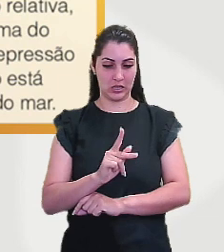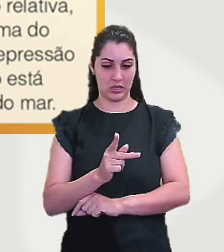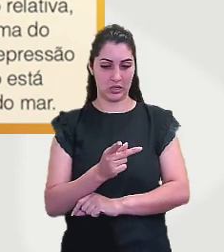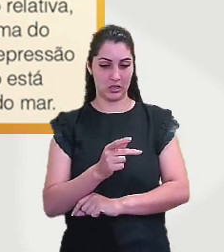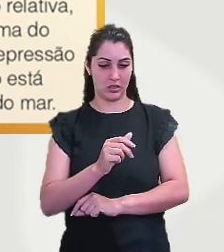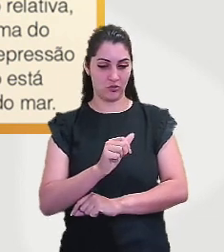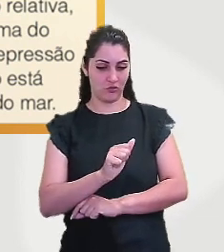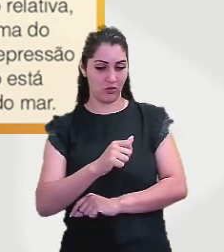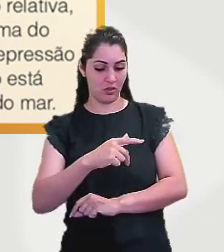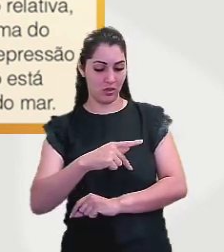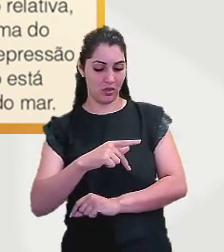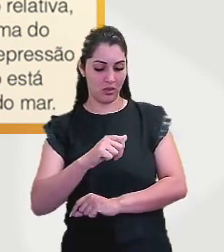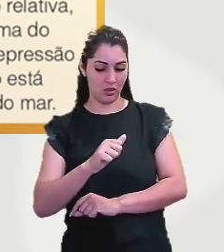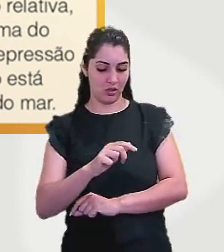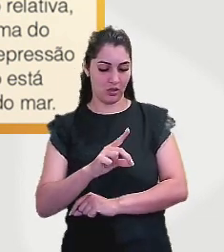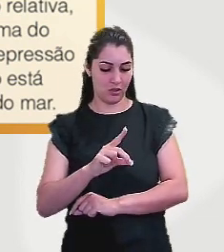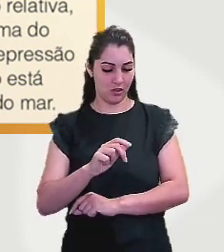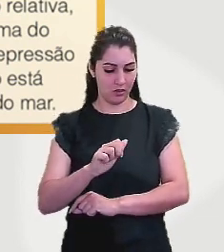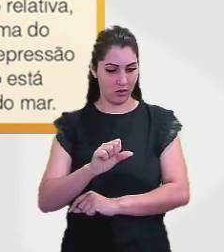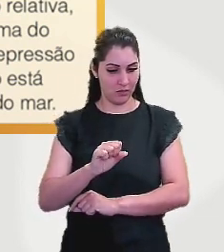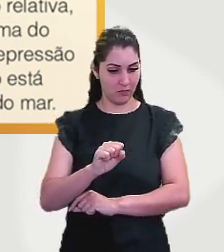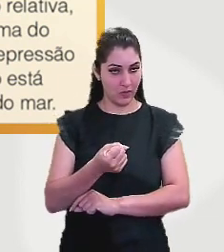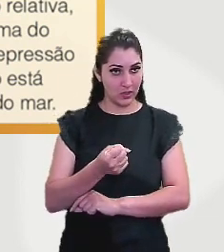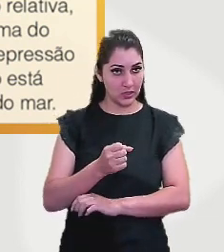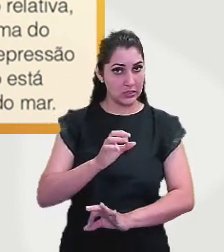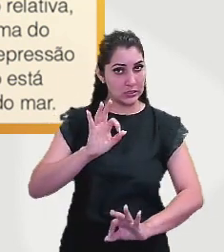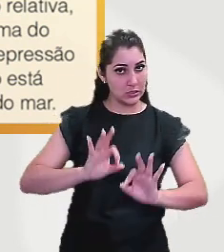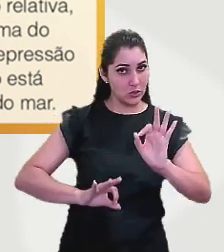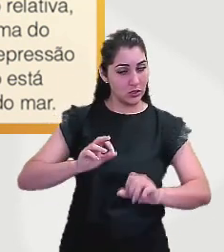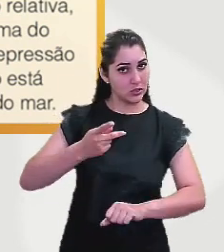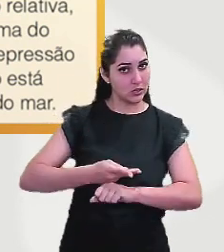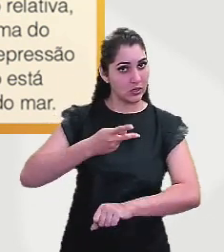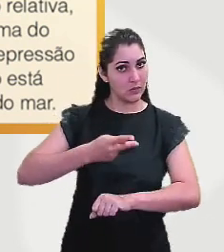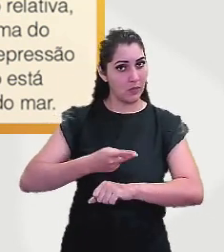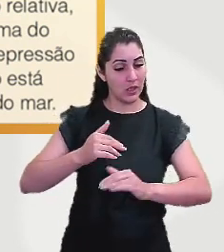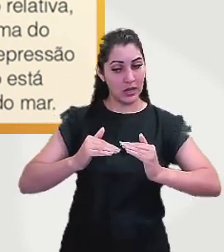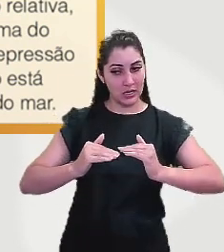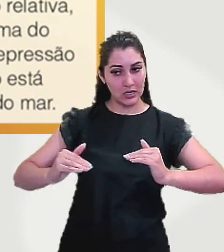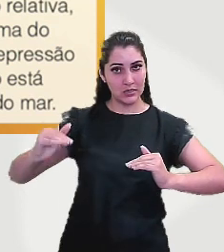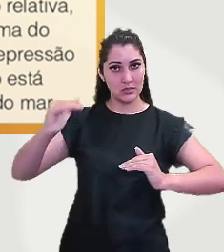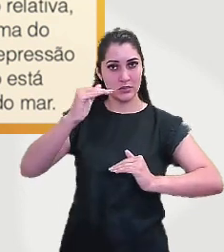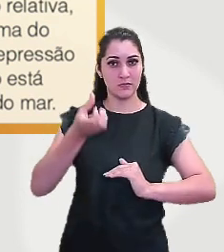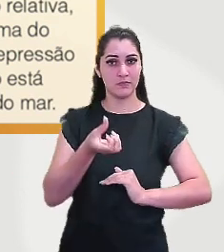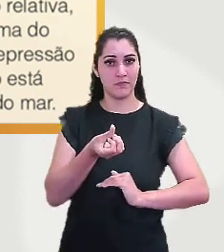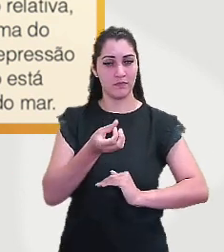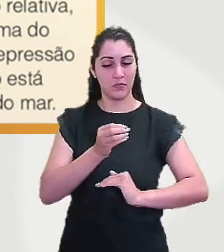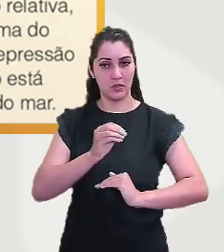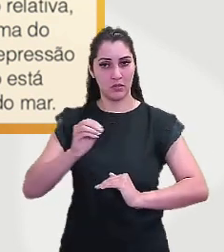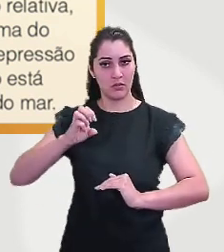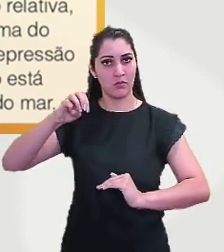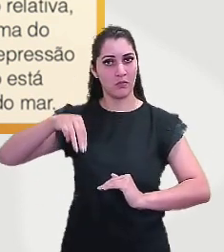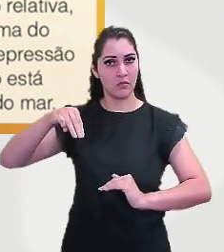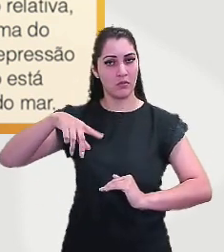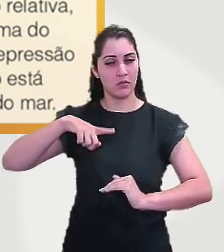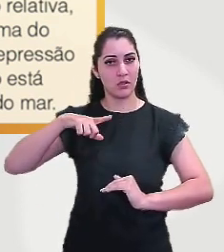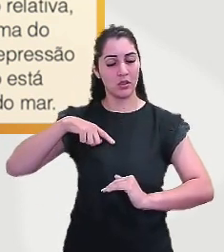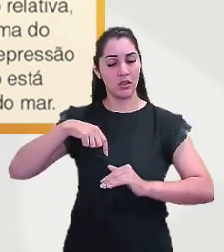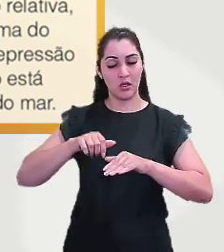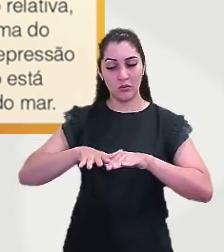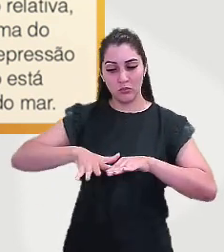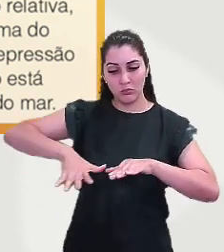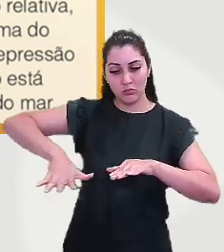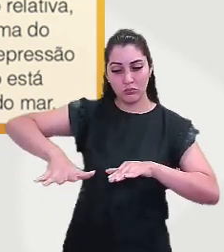naquela figura, mas são formações rochosas acima de 600 metros e que possuem uma porção plana